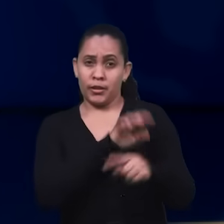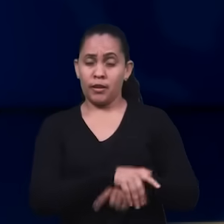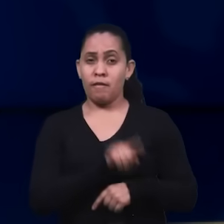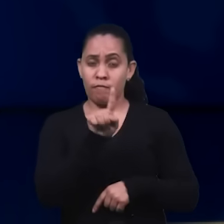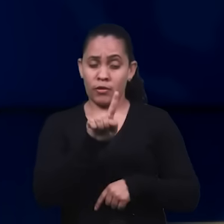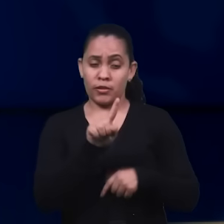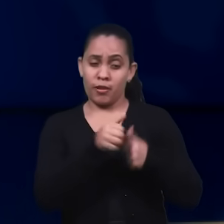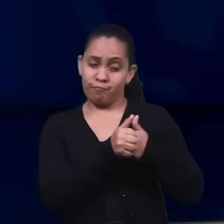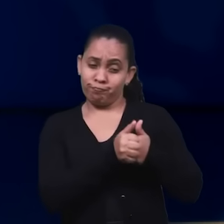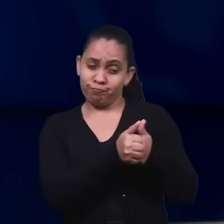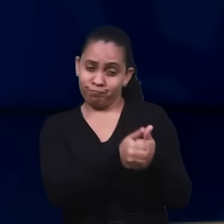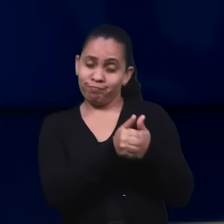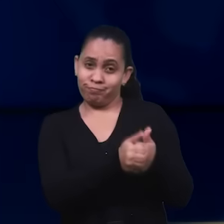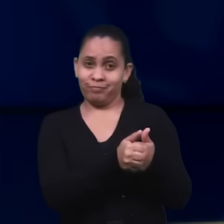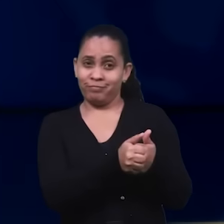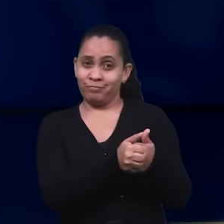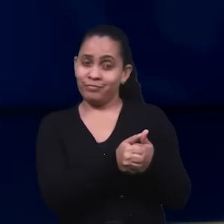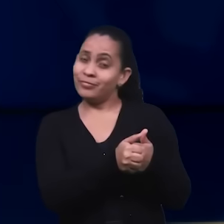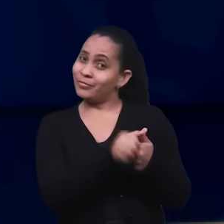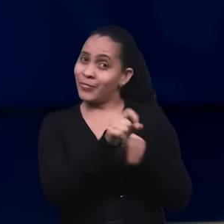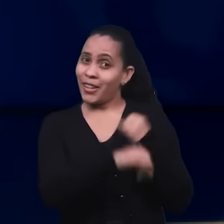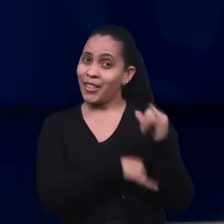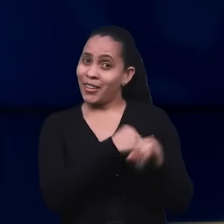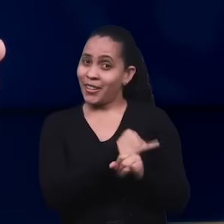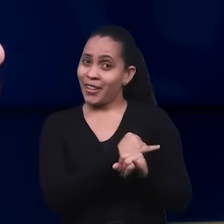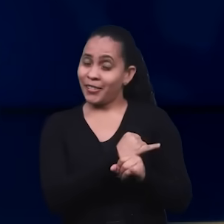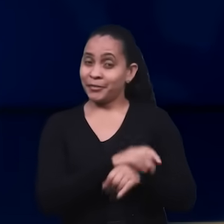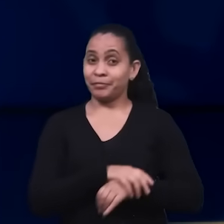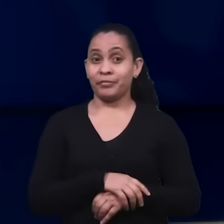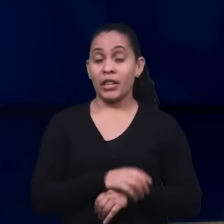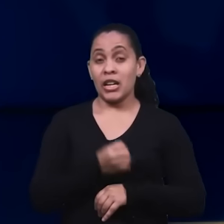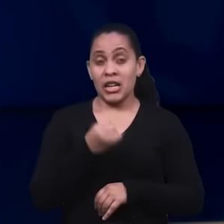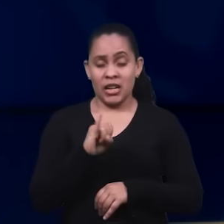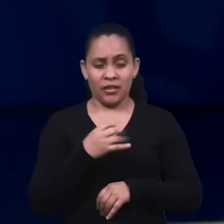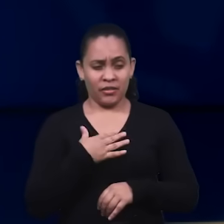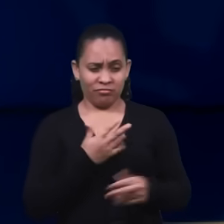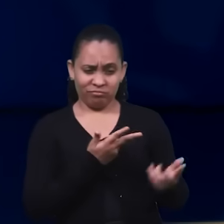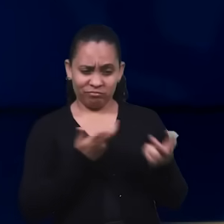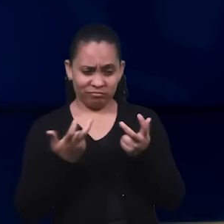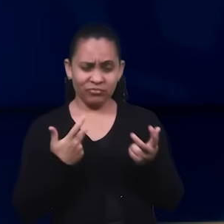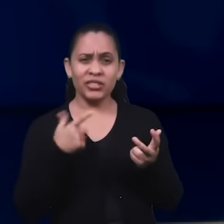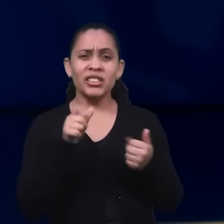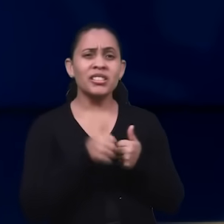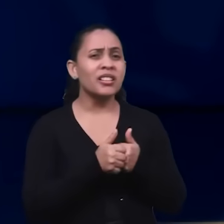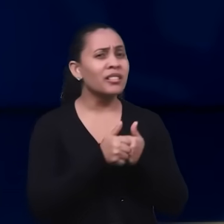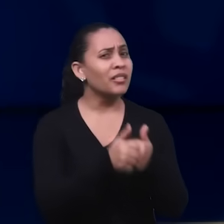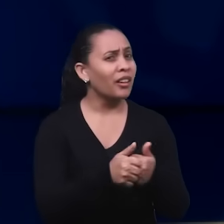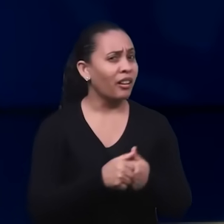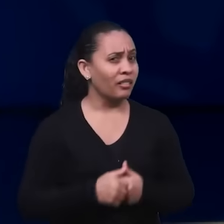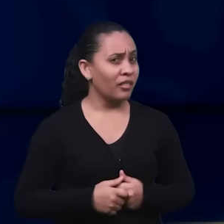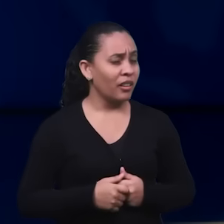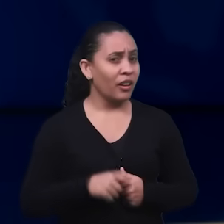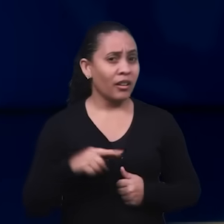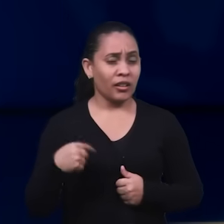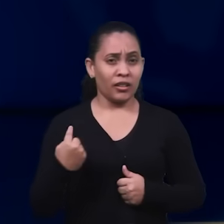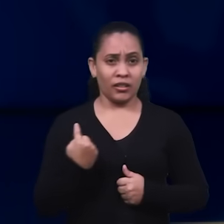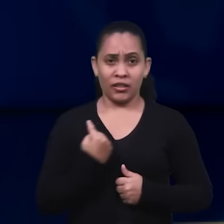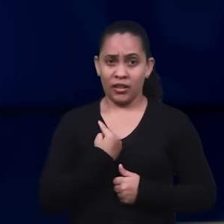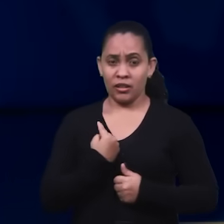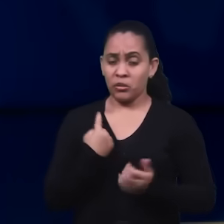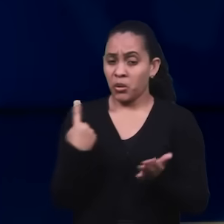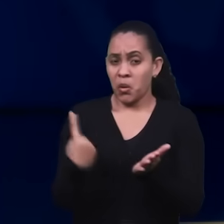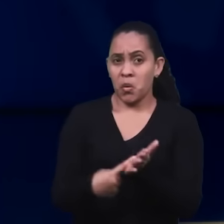que não faz parte daquilo que é a nossa linha, daquilo que é o nosso propósito de morar com o Senhor na